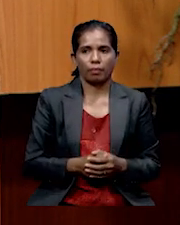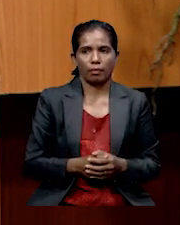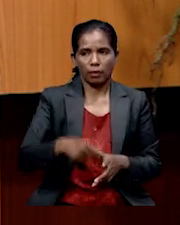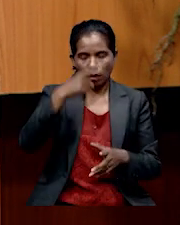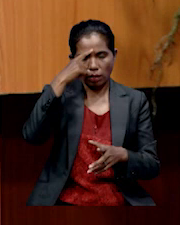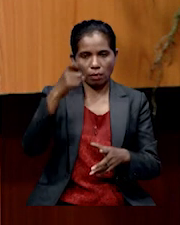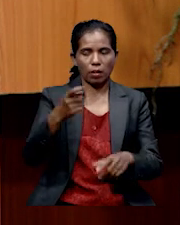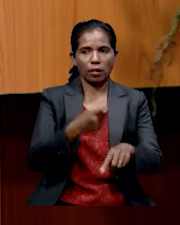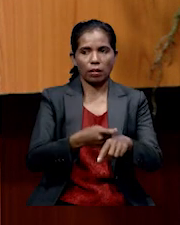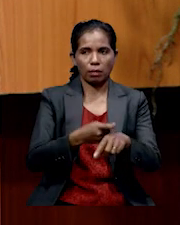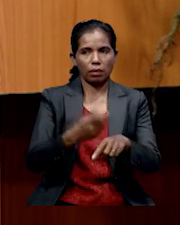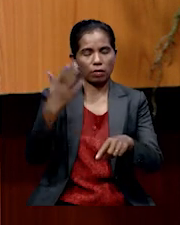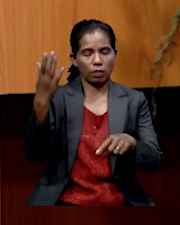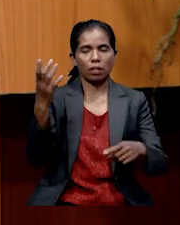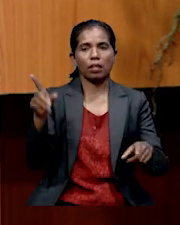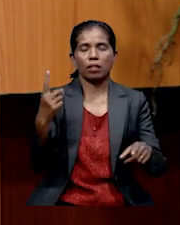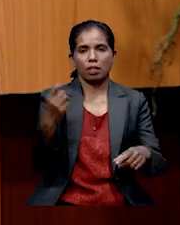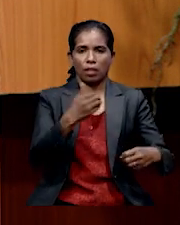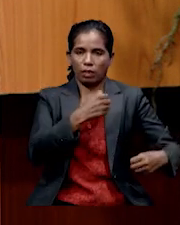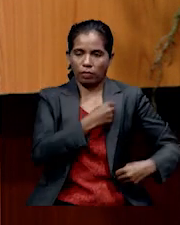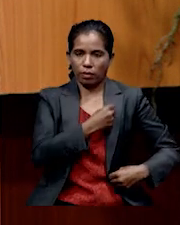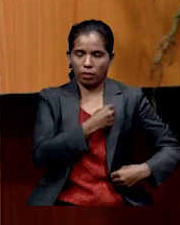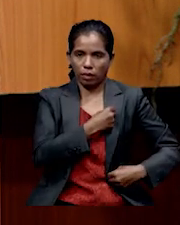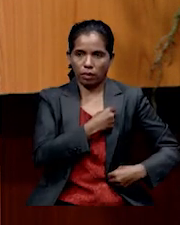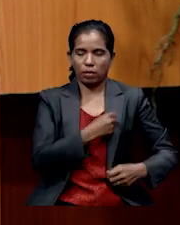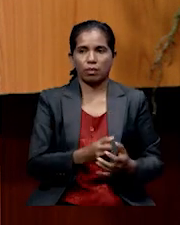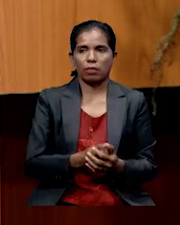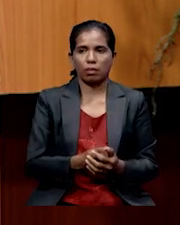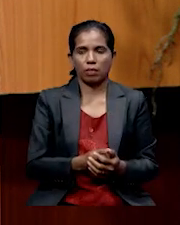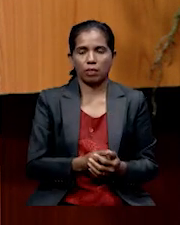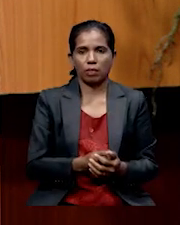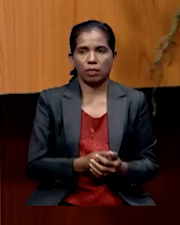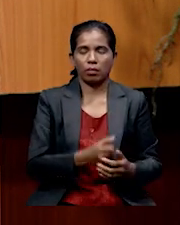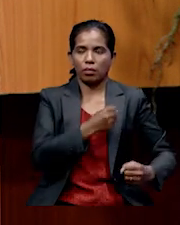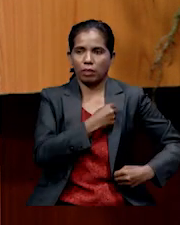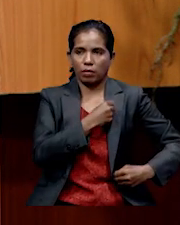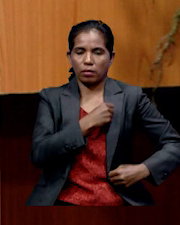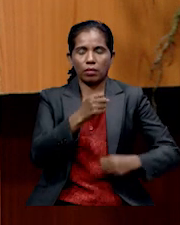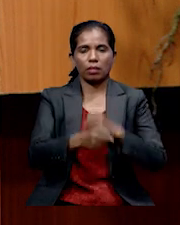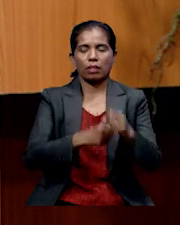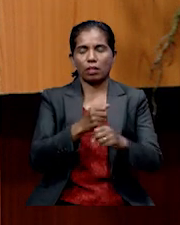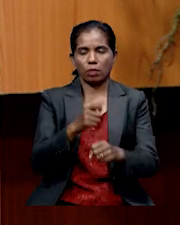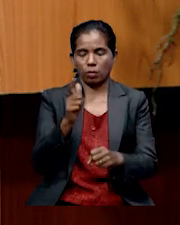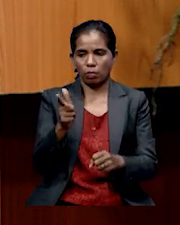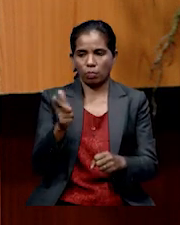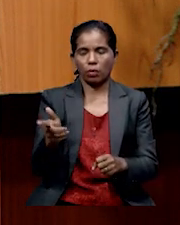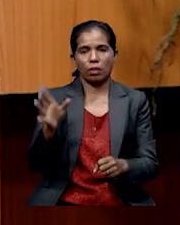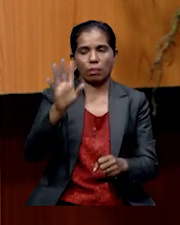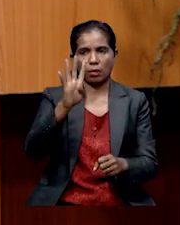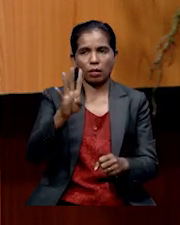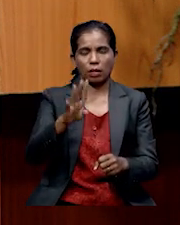Também, momento na base, as Forças Armadas, Frente Armada, nebe, durante 24 anos, e a Fretilina e